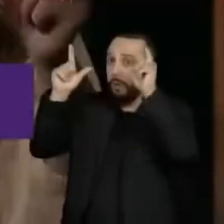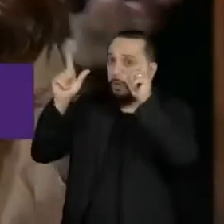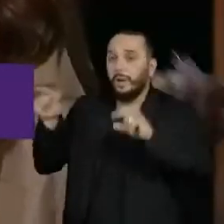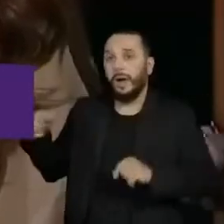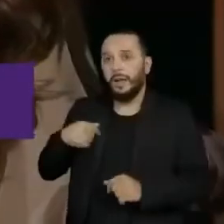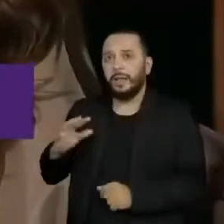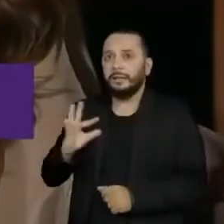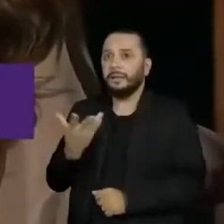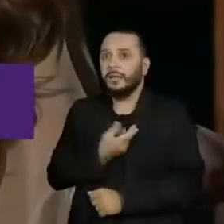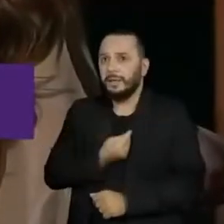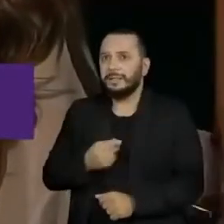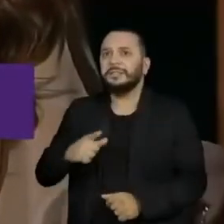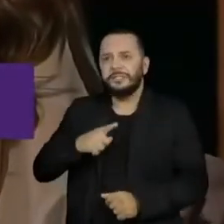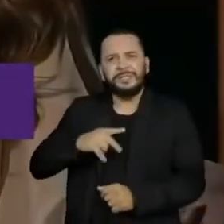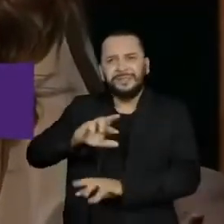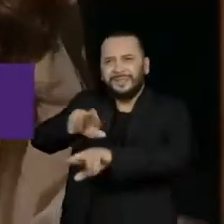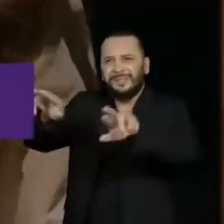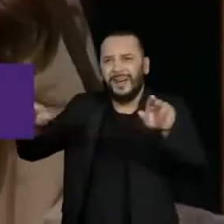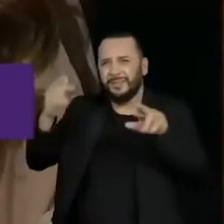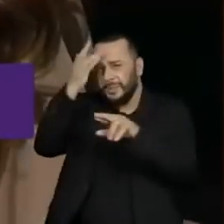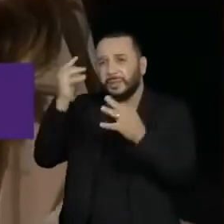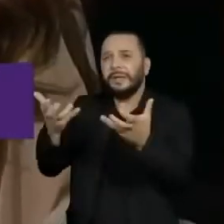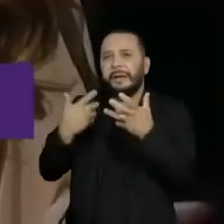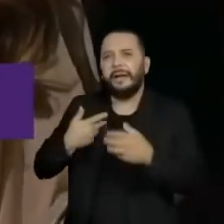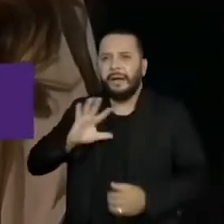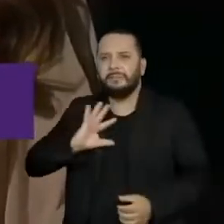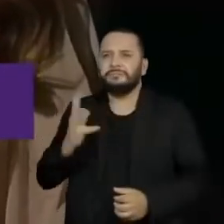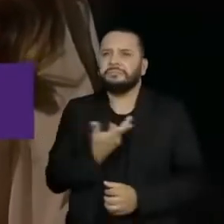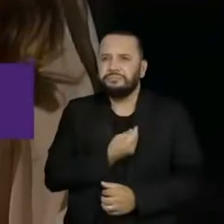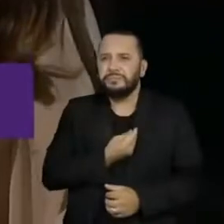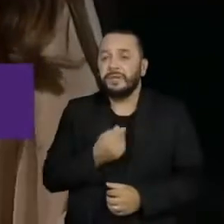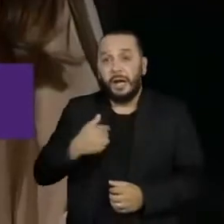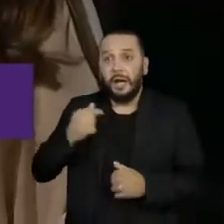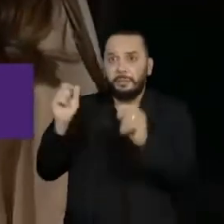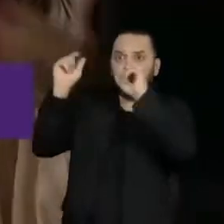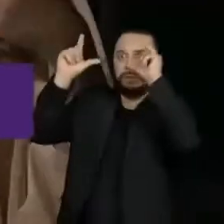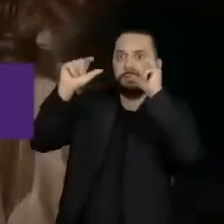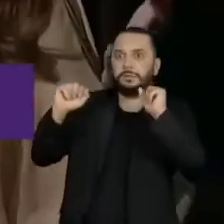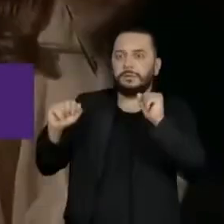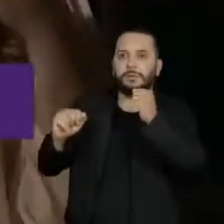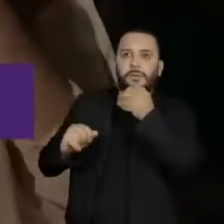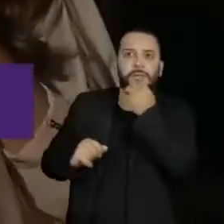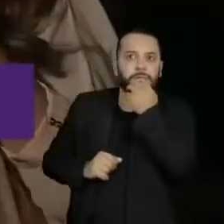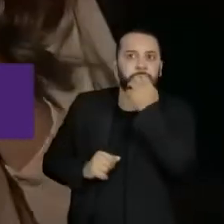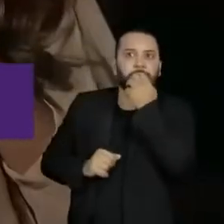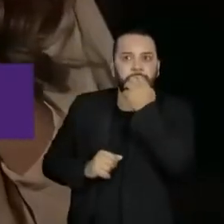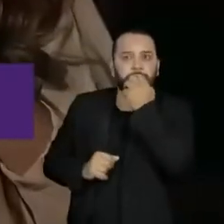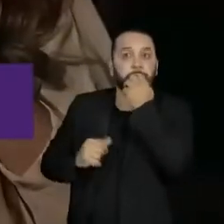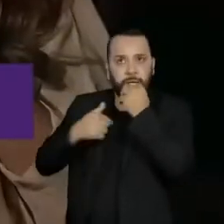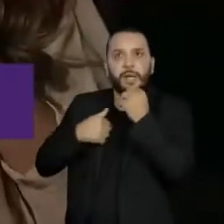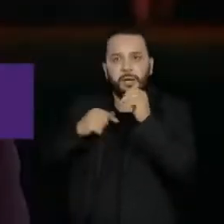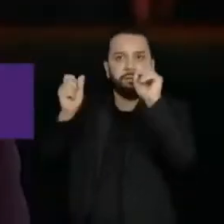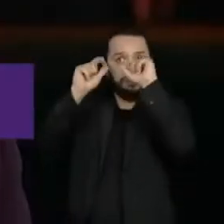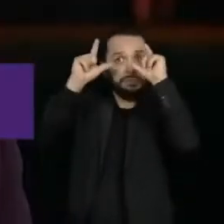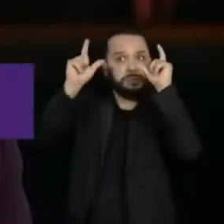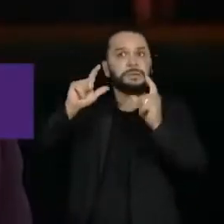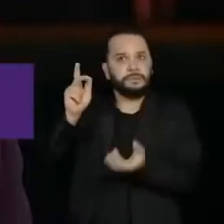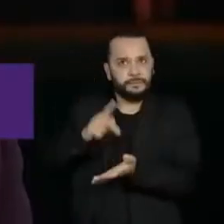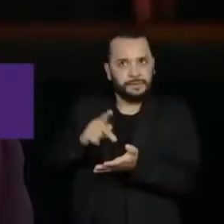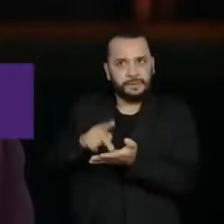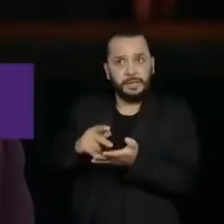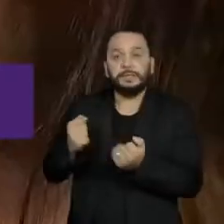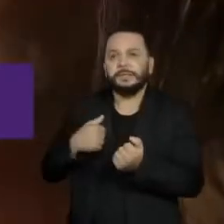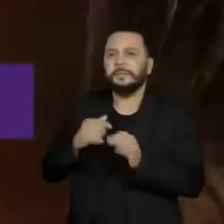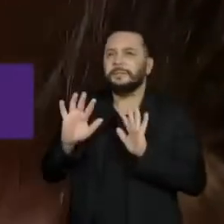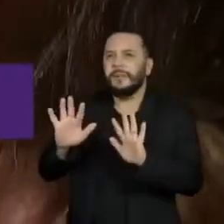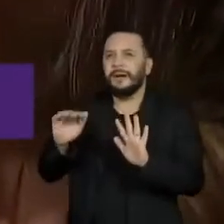tanta gente estava querendo fazer essa transição tão perto da gente. É assustador. Fiz todo aquele prólogo de dizer que eu sou moderno, que até eu me assusto. Agora, imagina